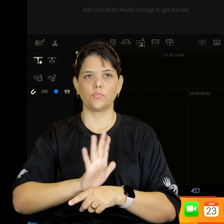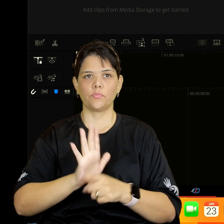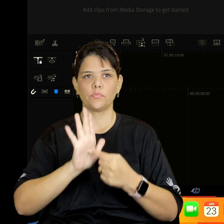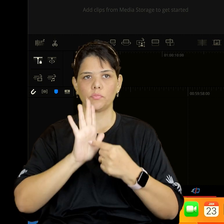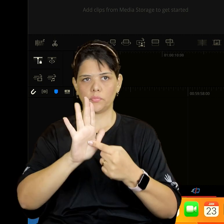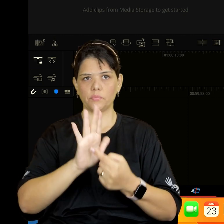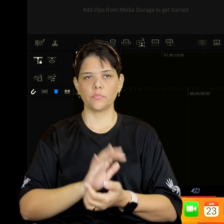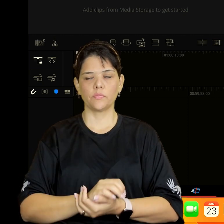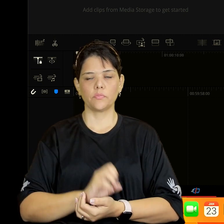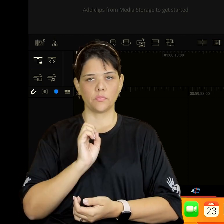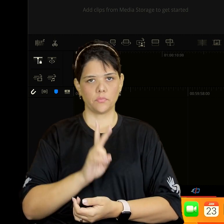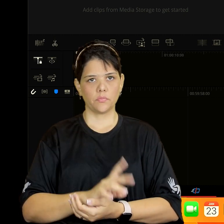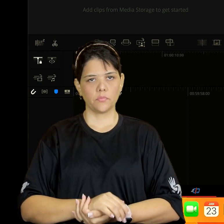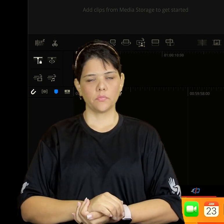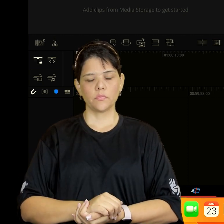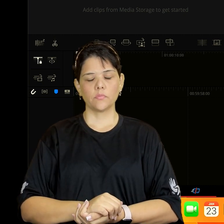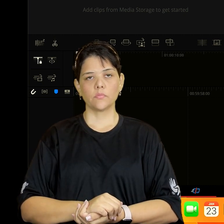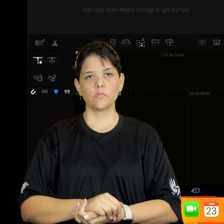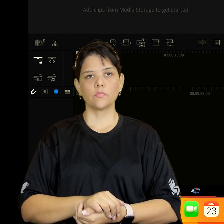Beleza?